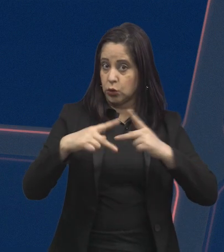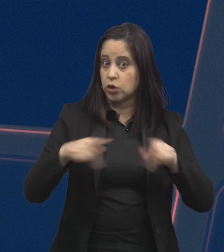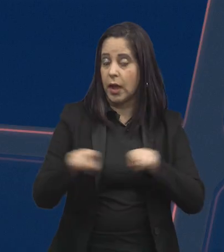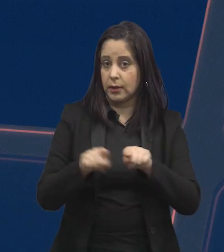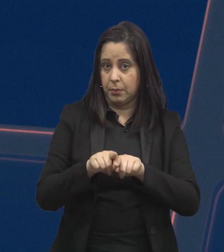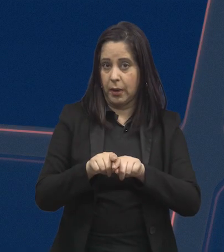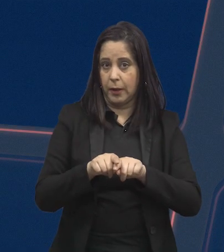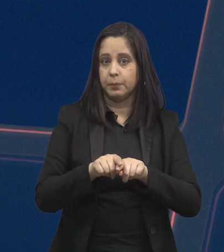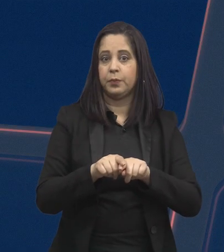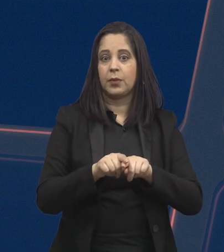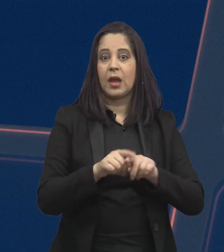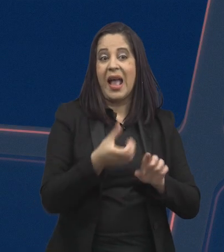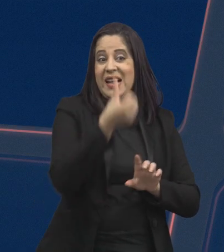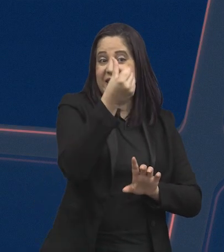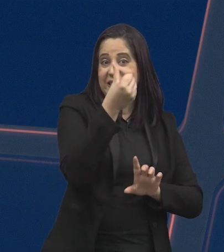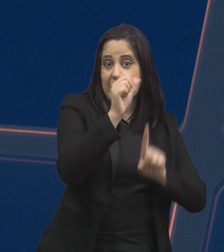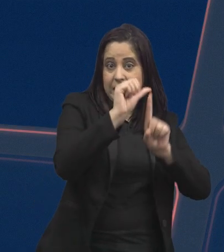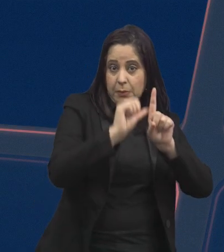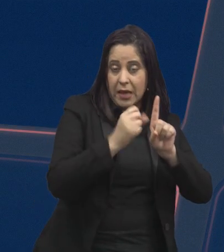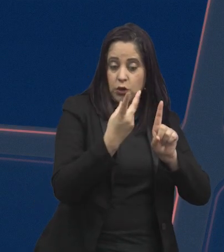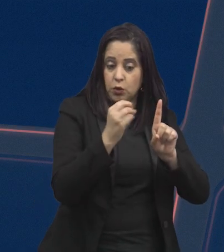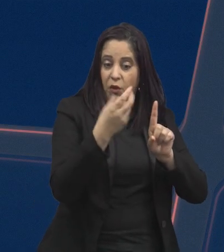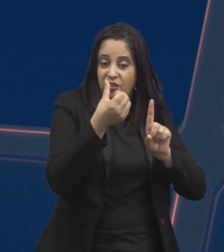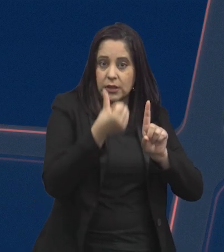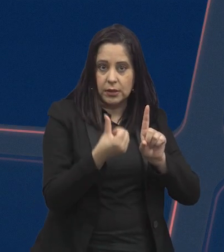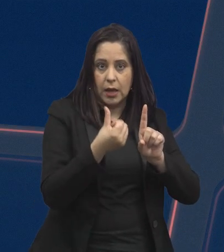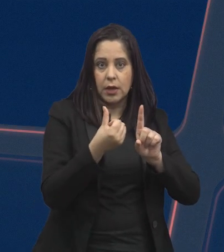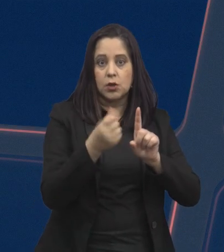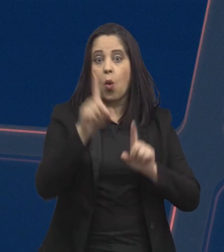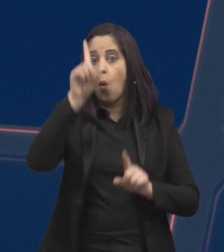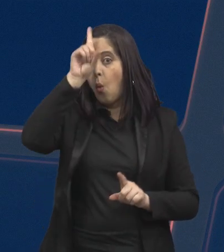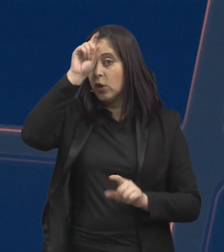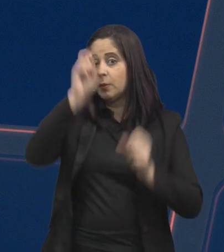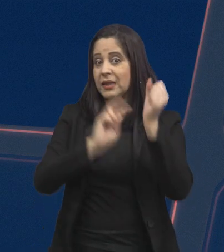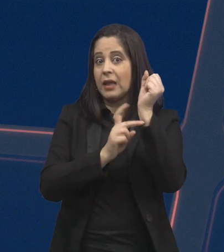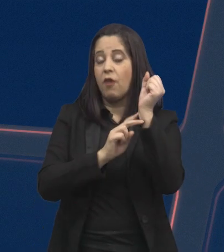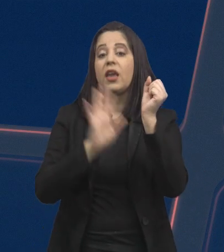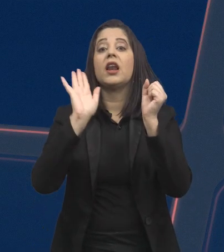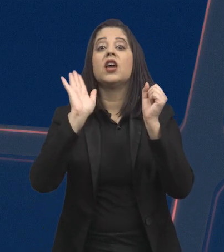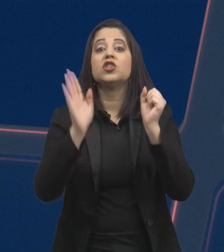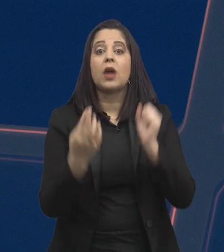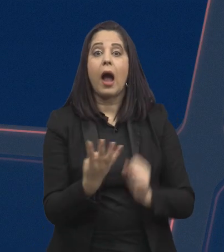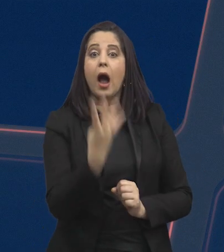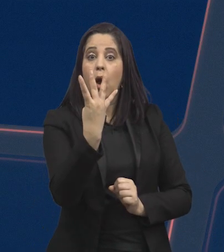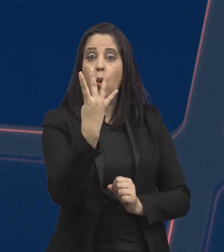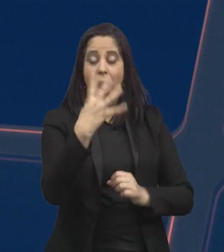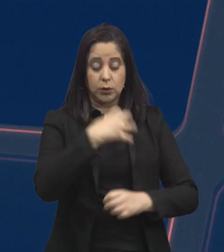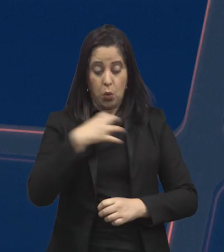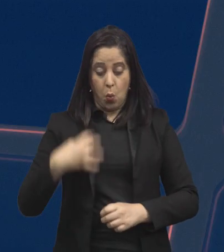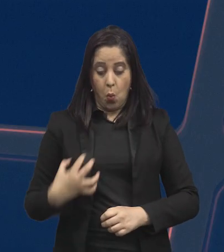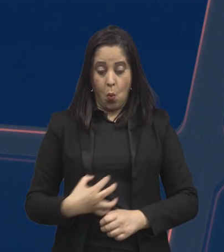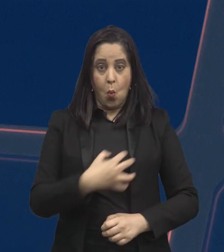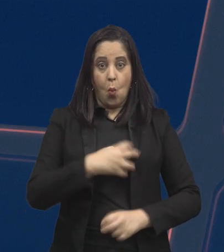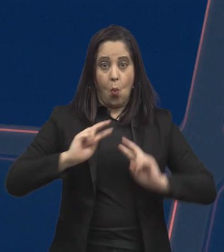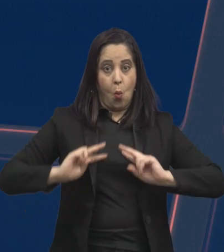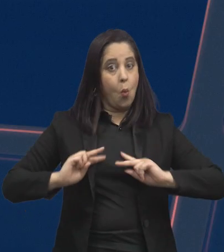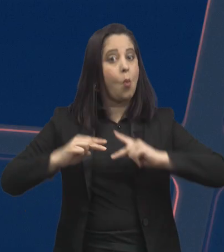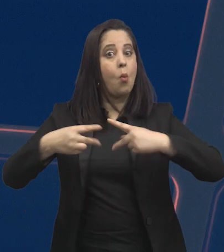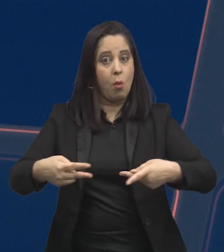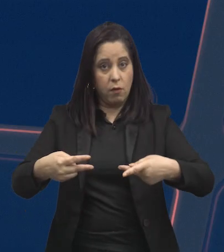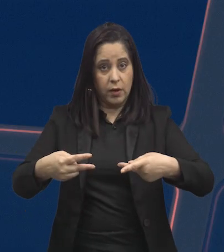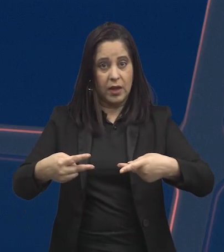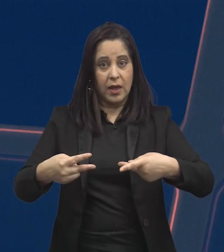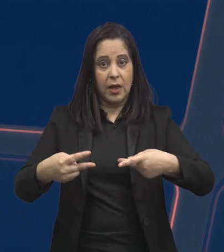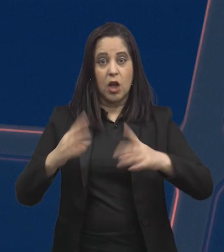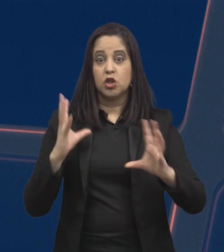em ritmo acelerado. Só neste primeiro semestre de 2026, o Hospital Municipal já realizou 4 procedimentos de